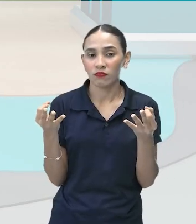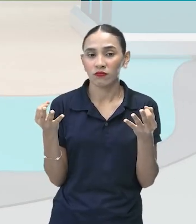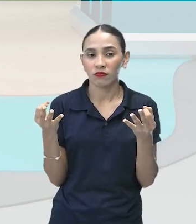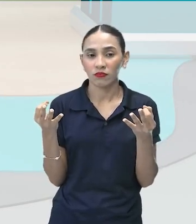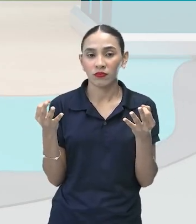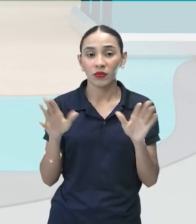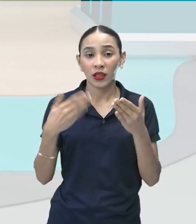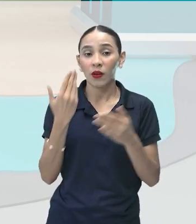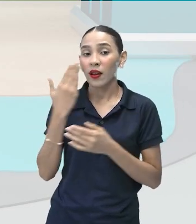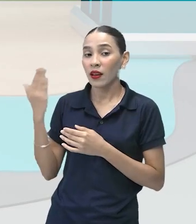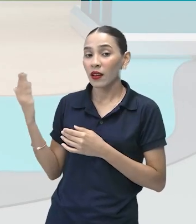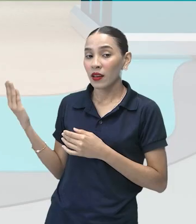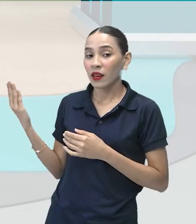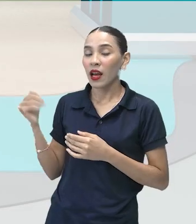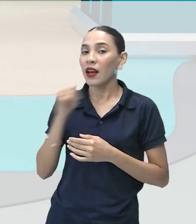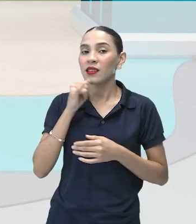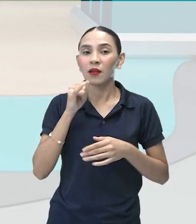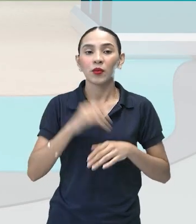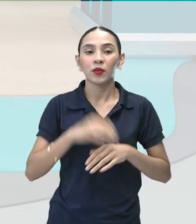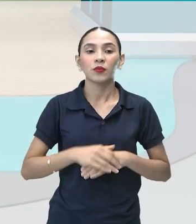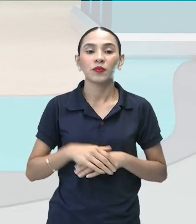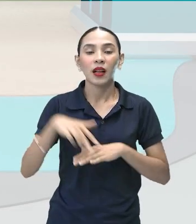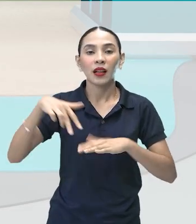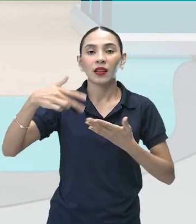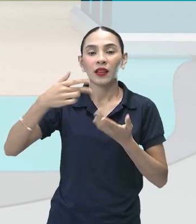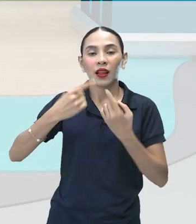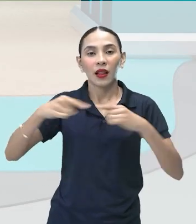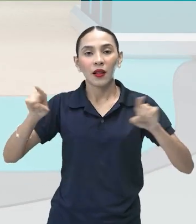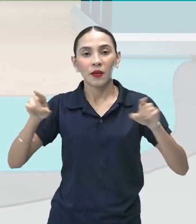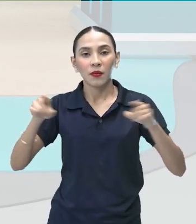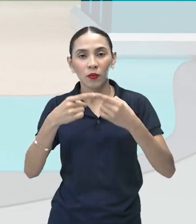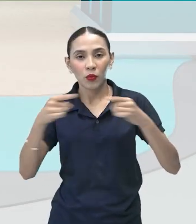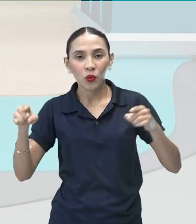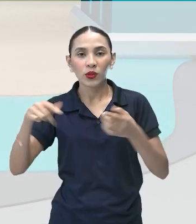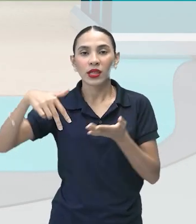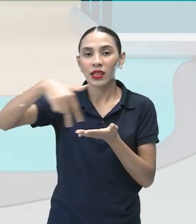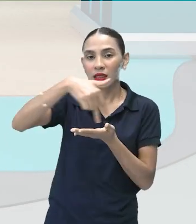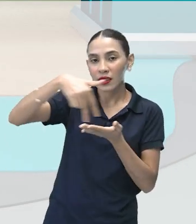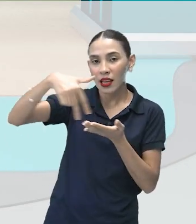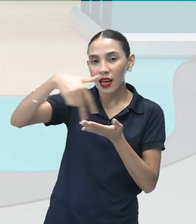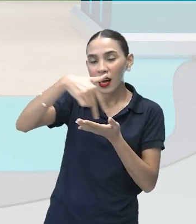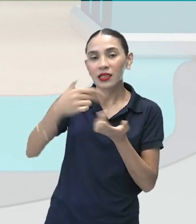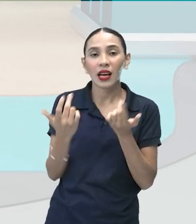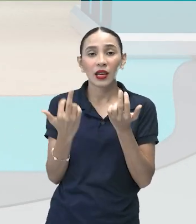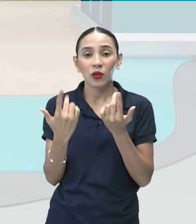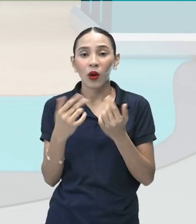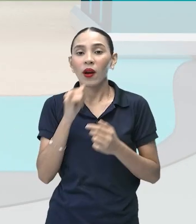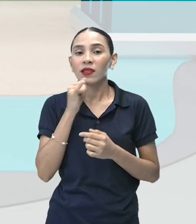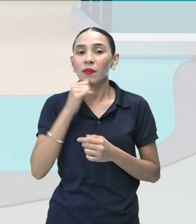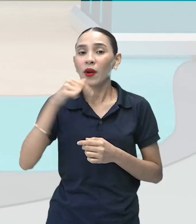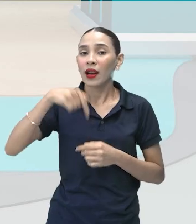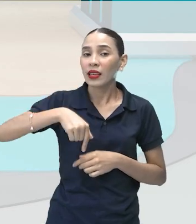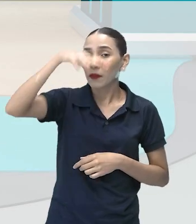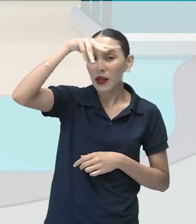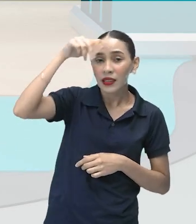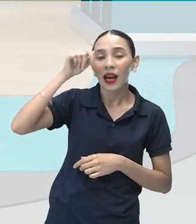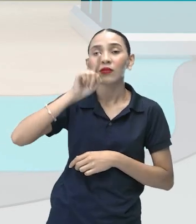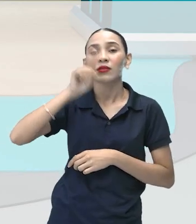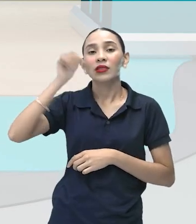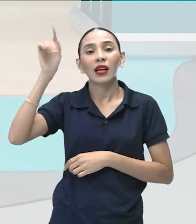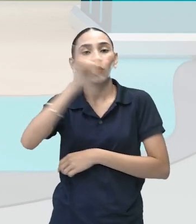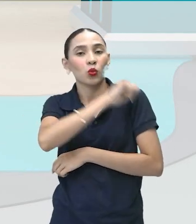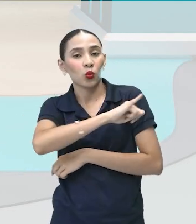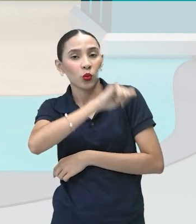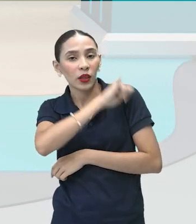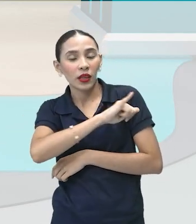precisão. Então, os passos eles vão, né, sendo executados da mesma forma aqui em Manaus, no Rio de